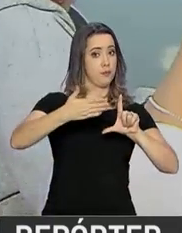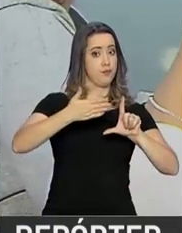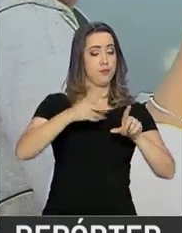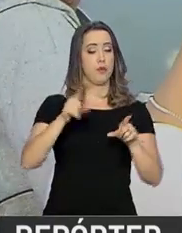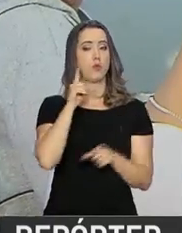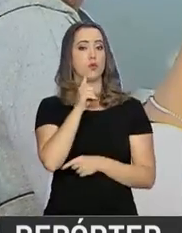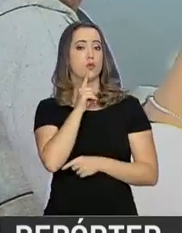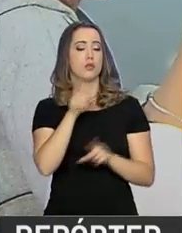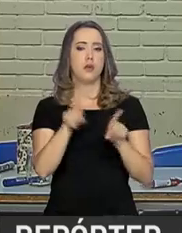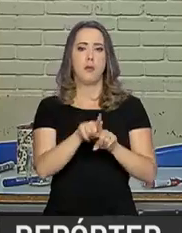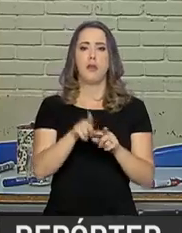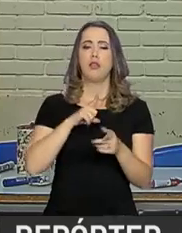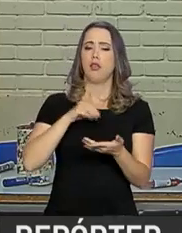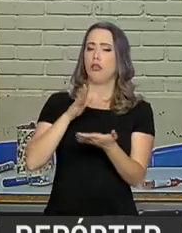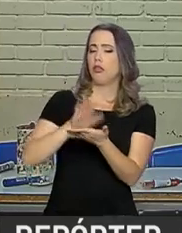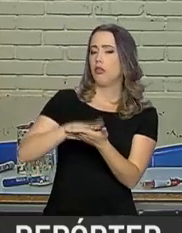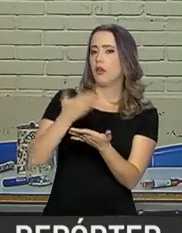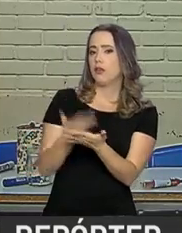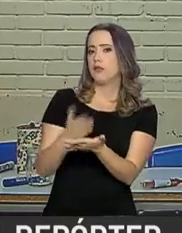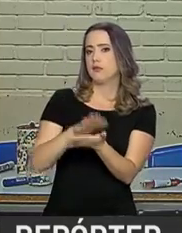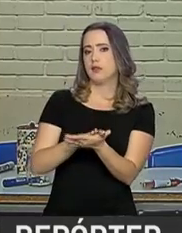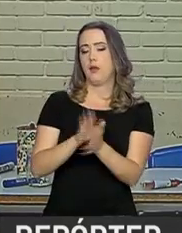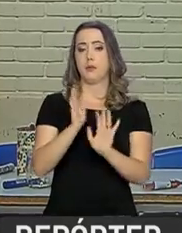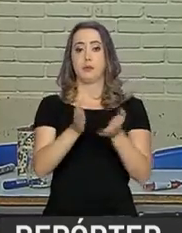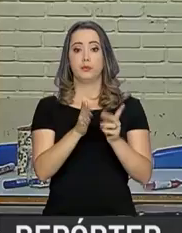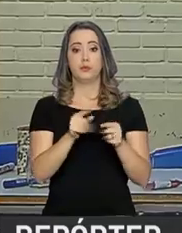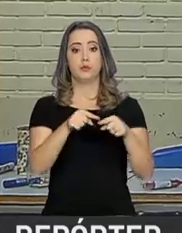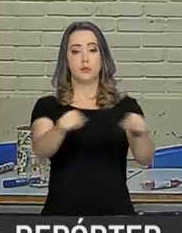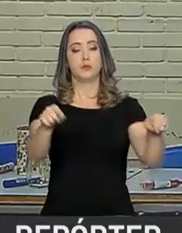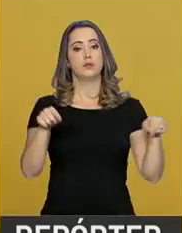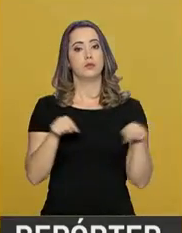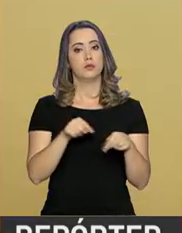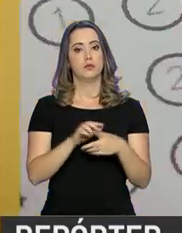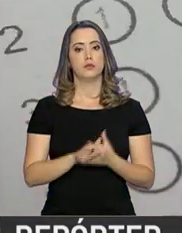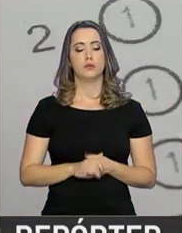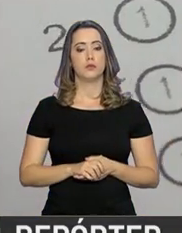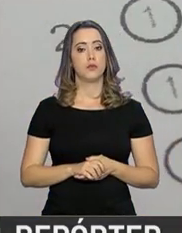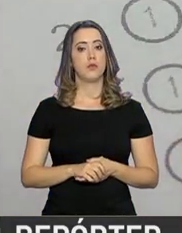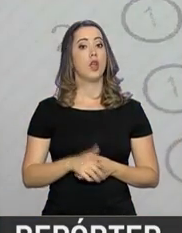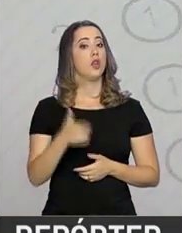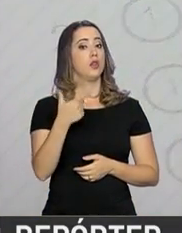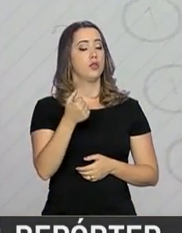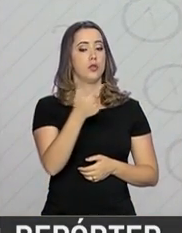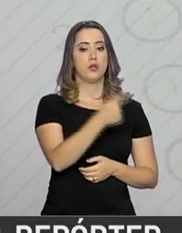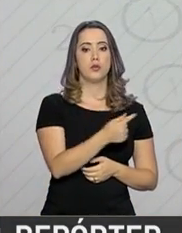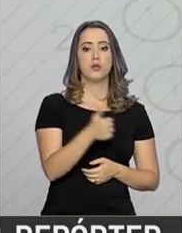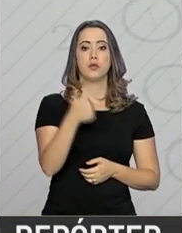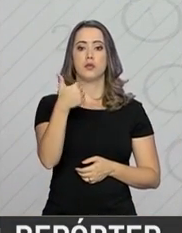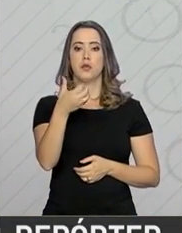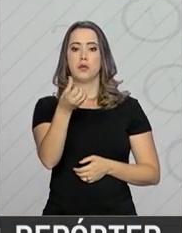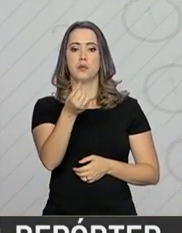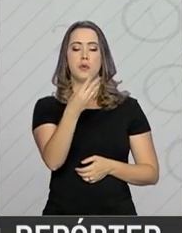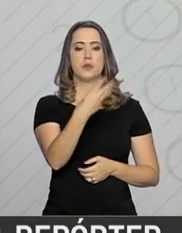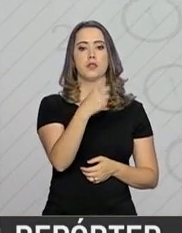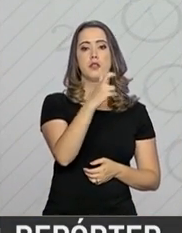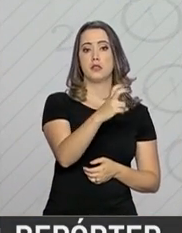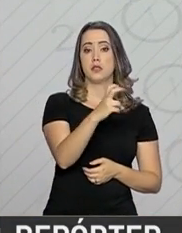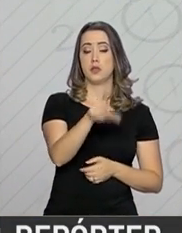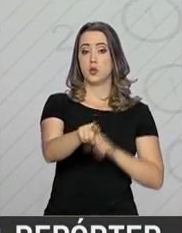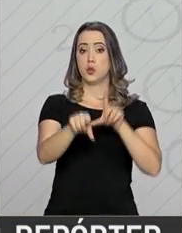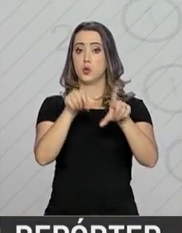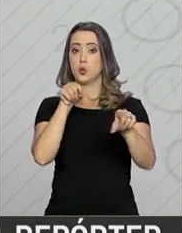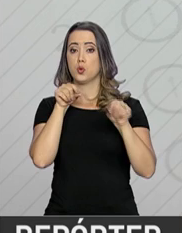surdos também poderão contar com intérpretes de libras na sala de prova em 2017 1.635